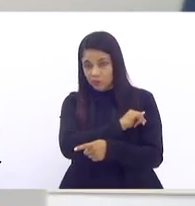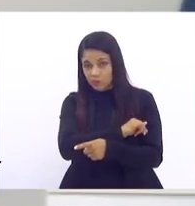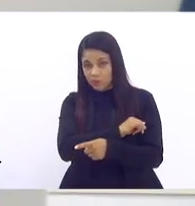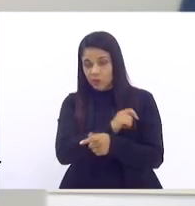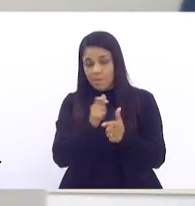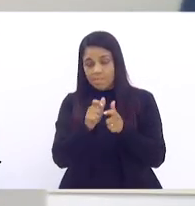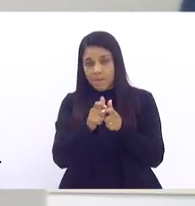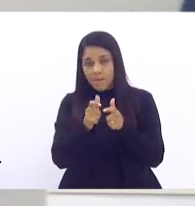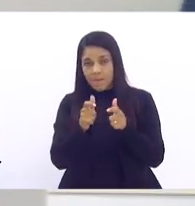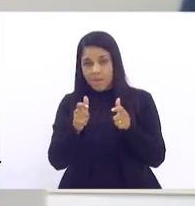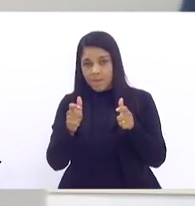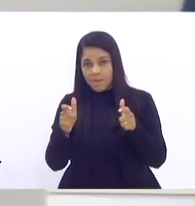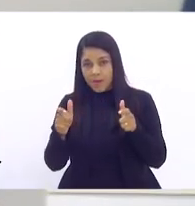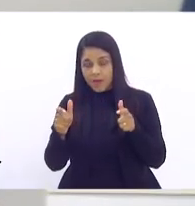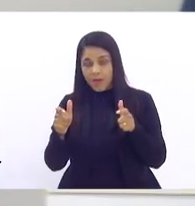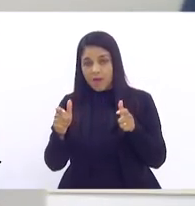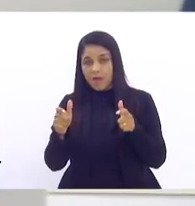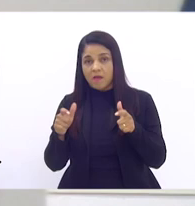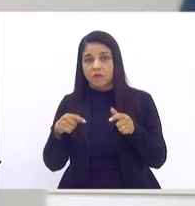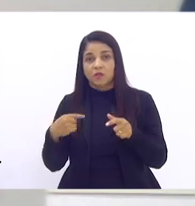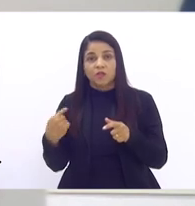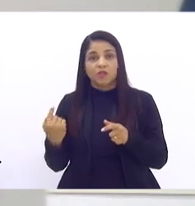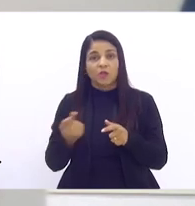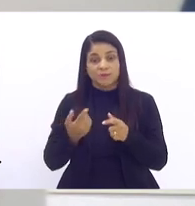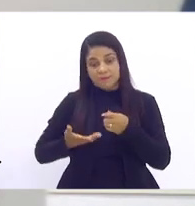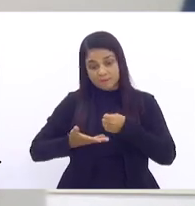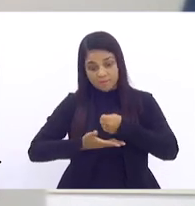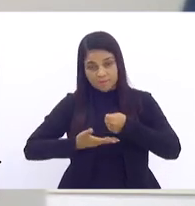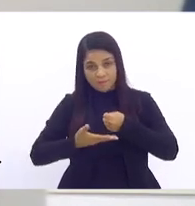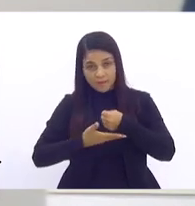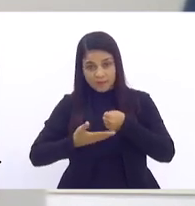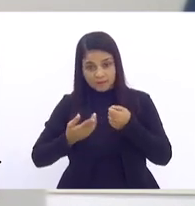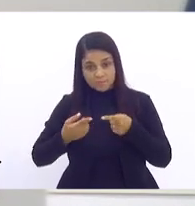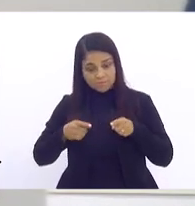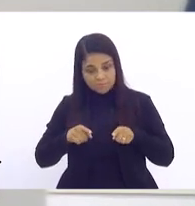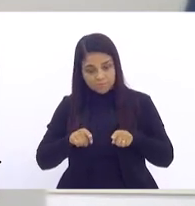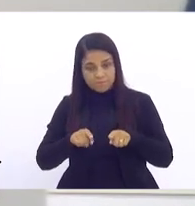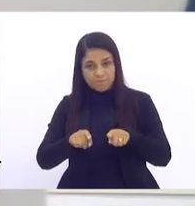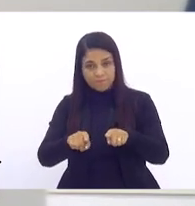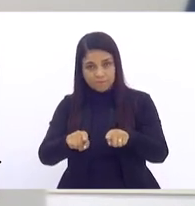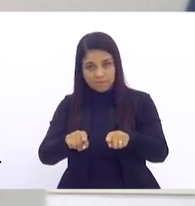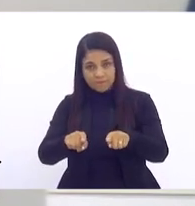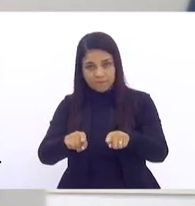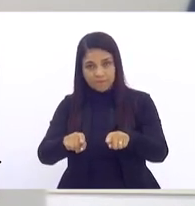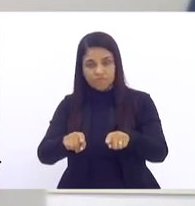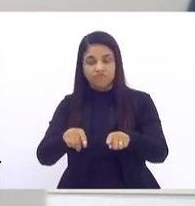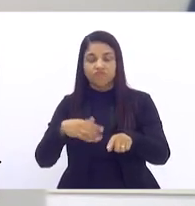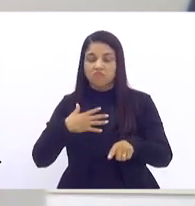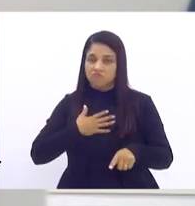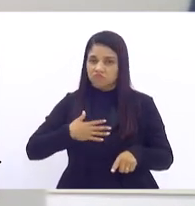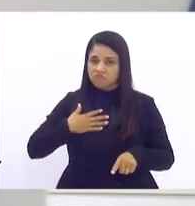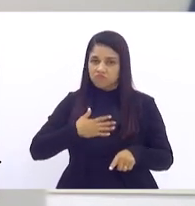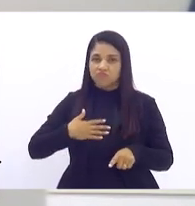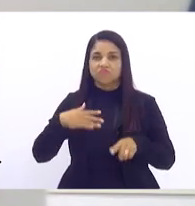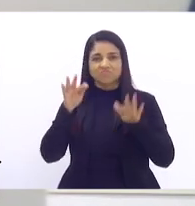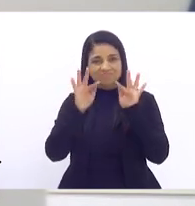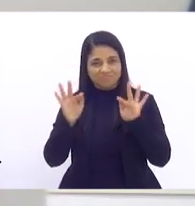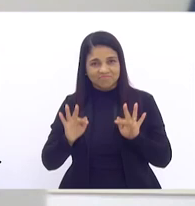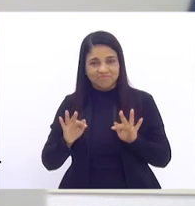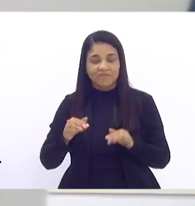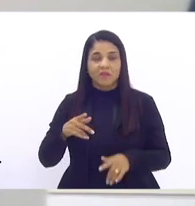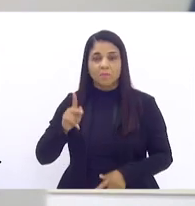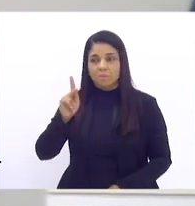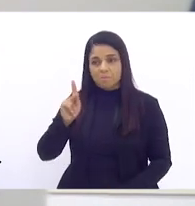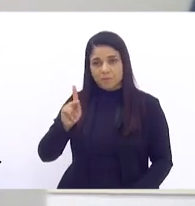já que a gente é a base dela e paralelo a isso né a gente fica muito feliz de ver a Petrobras anunciando ontem